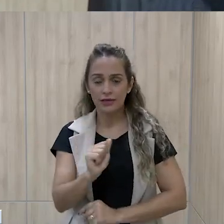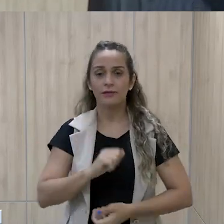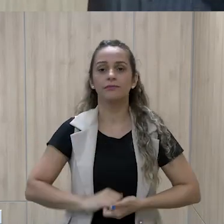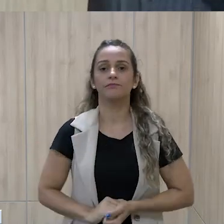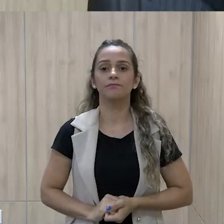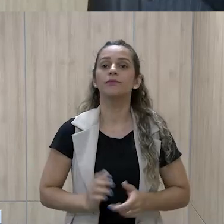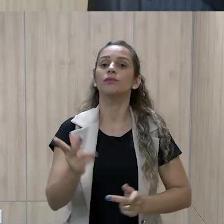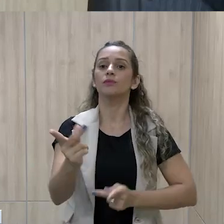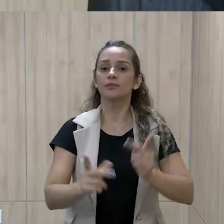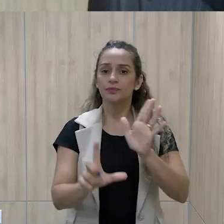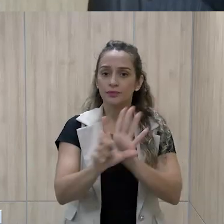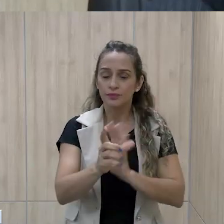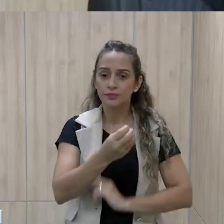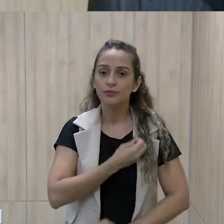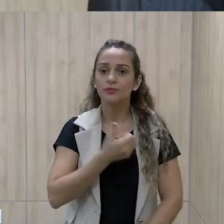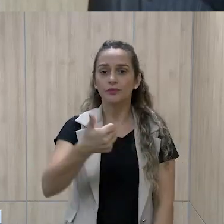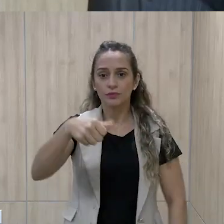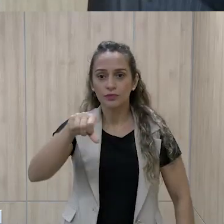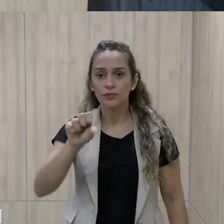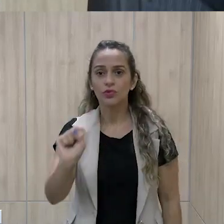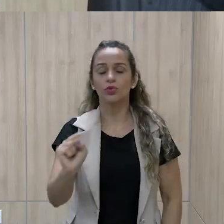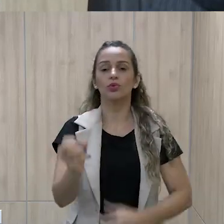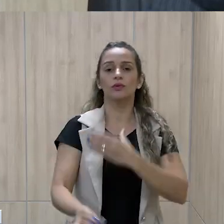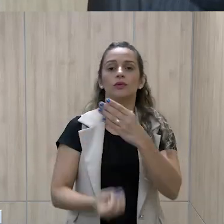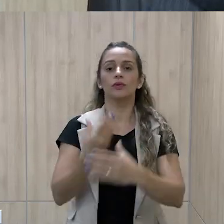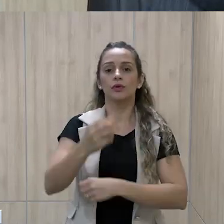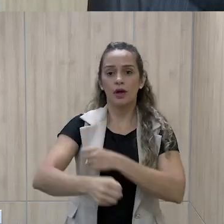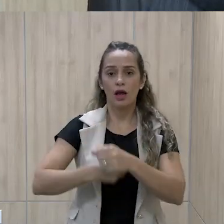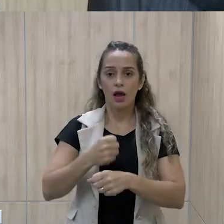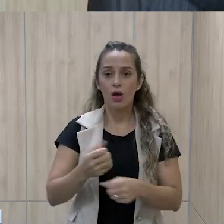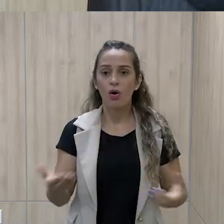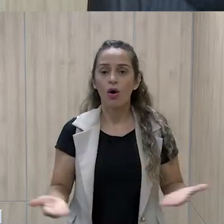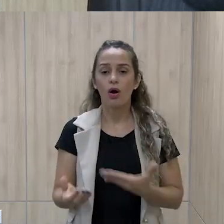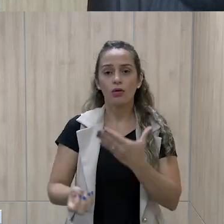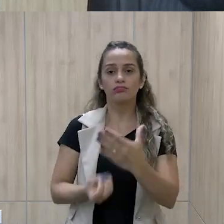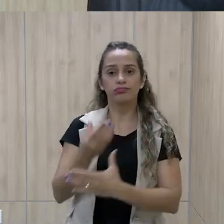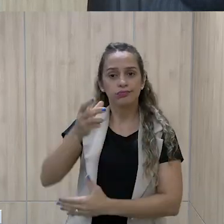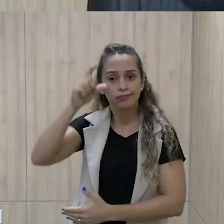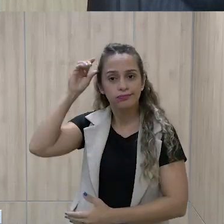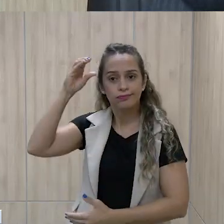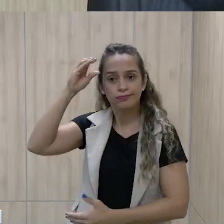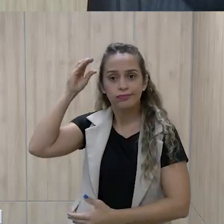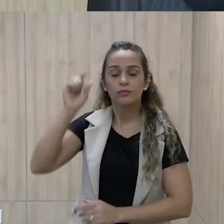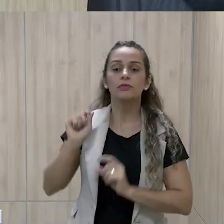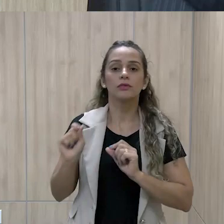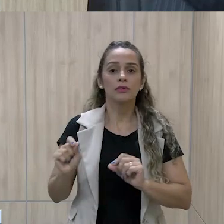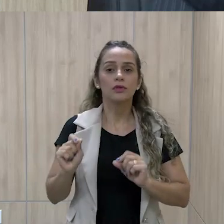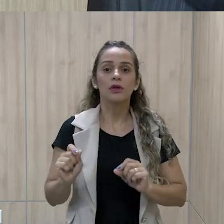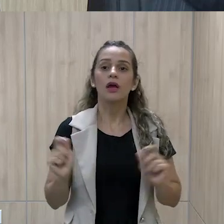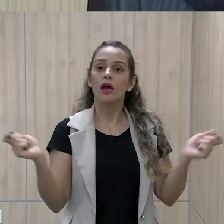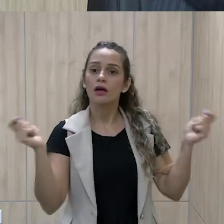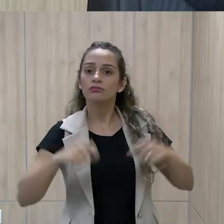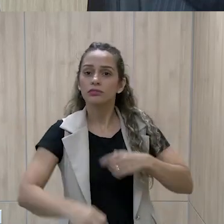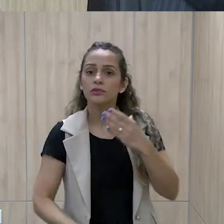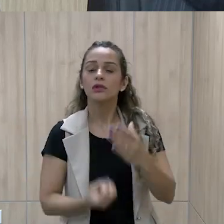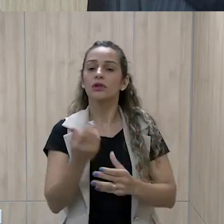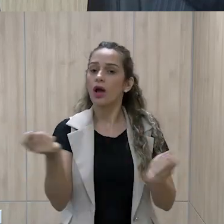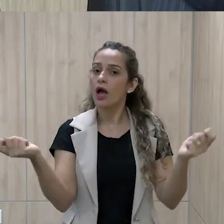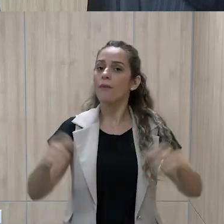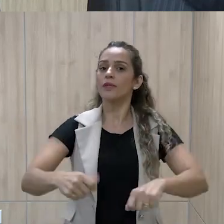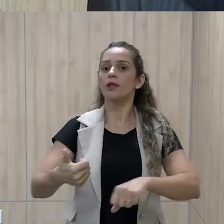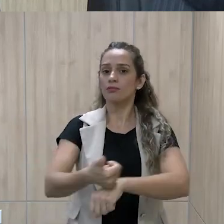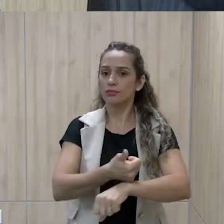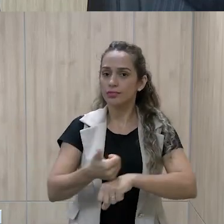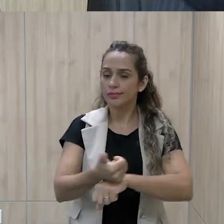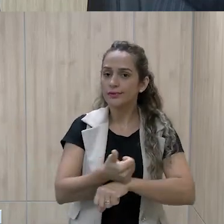Thaíssa projeto de lei número 198 2023 da autoria Deputado cirondeiro dispõe sobre a criação da